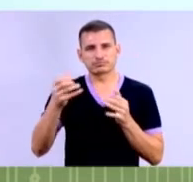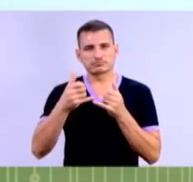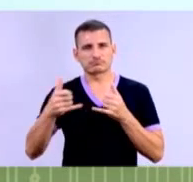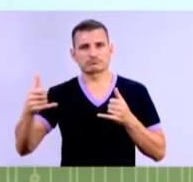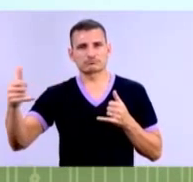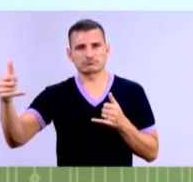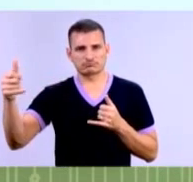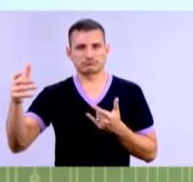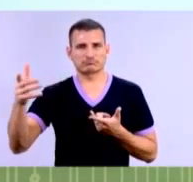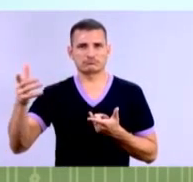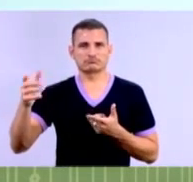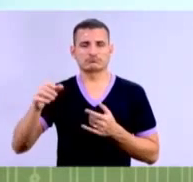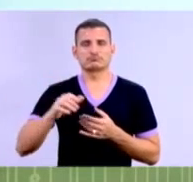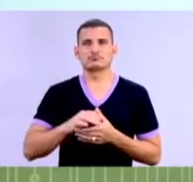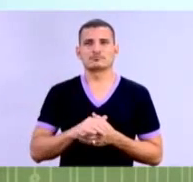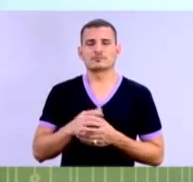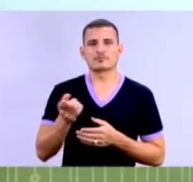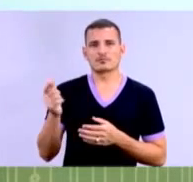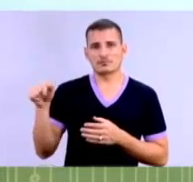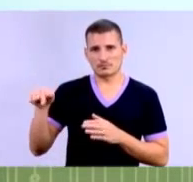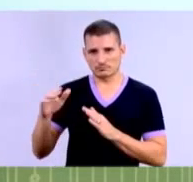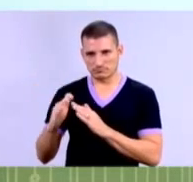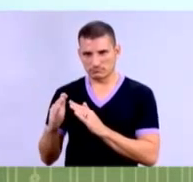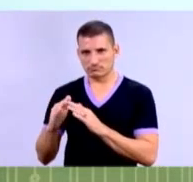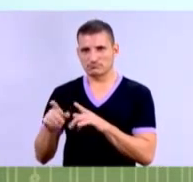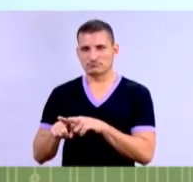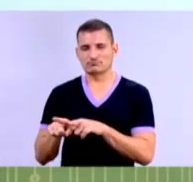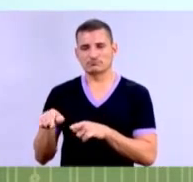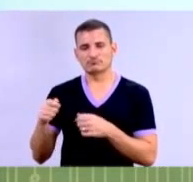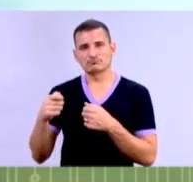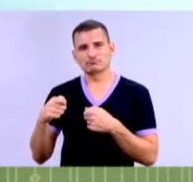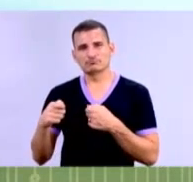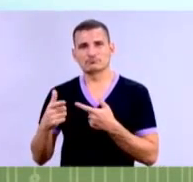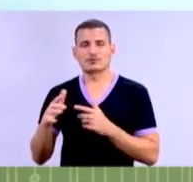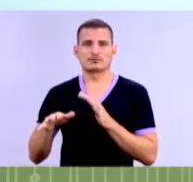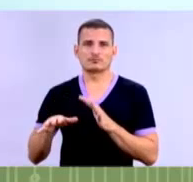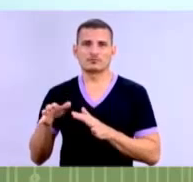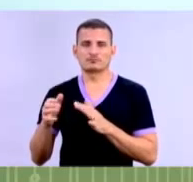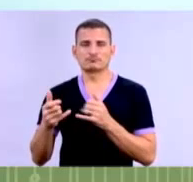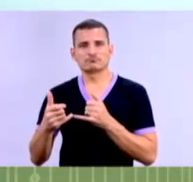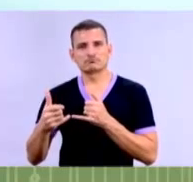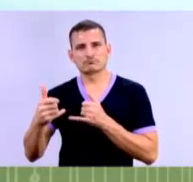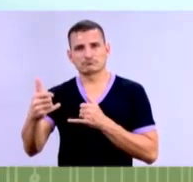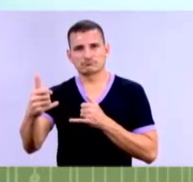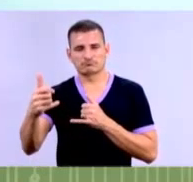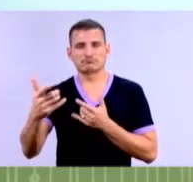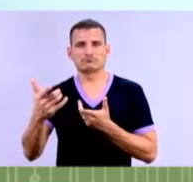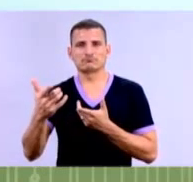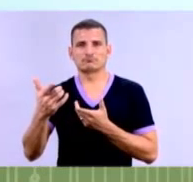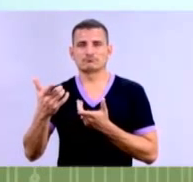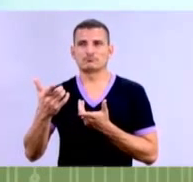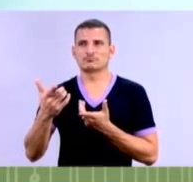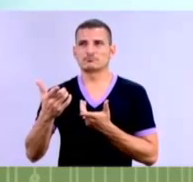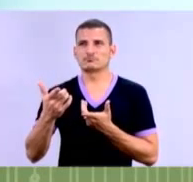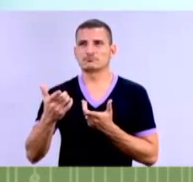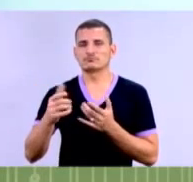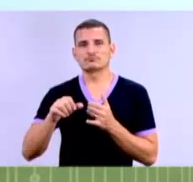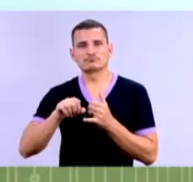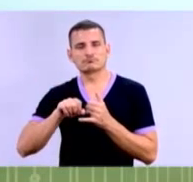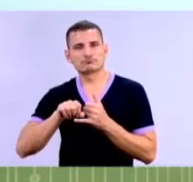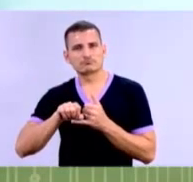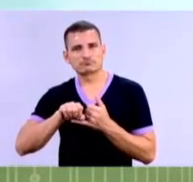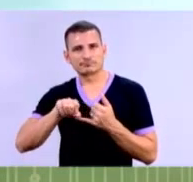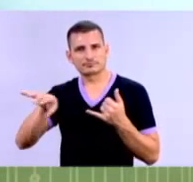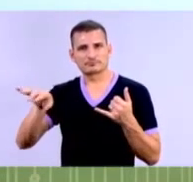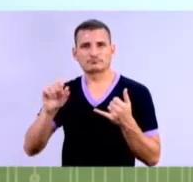como a gente às vezes precisa de uma sinalização menor, né, que não é tão alta, né, a taxa de transmissão tão alta,